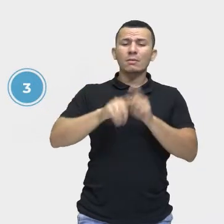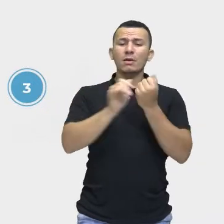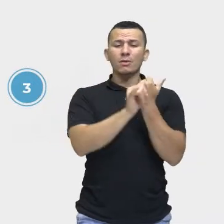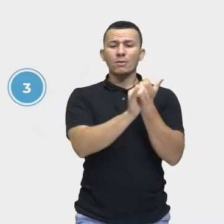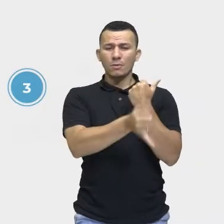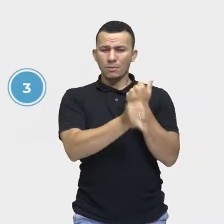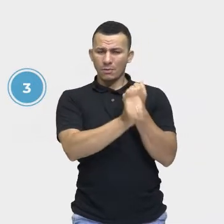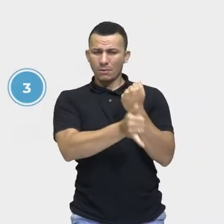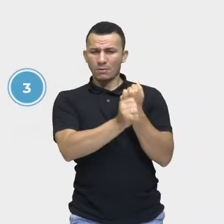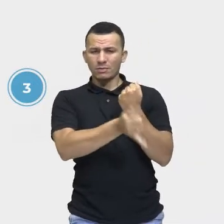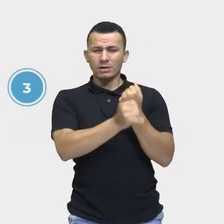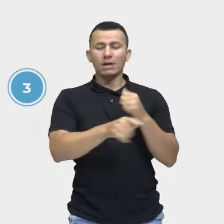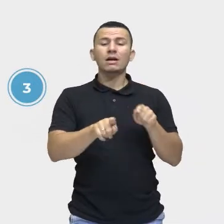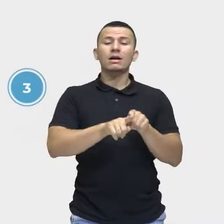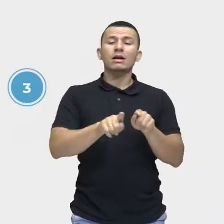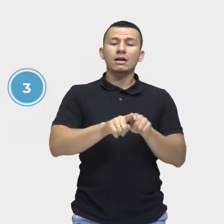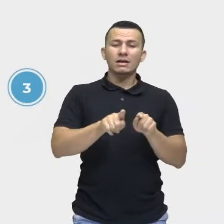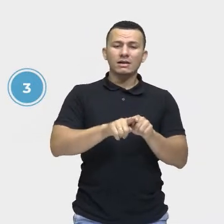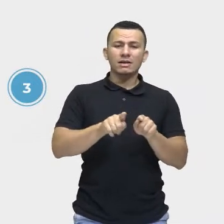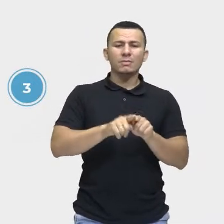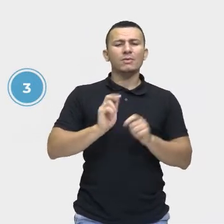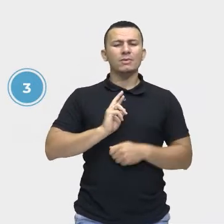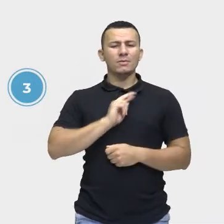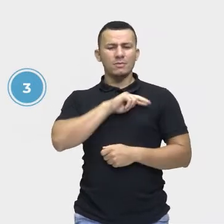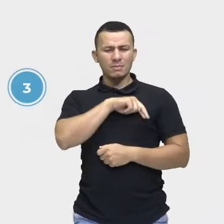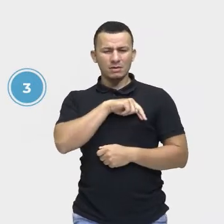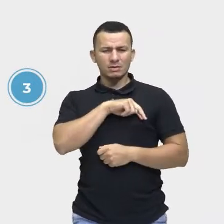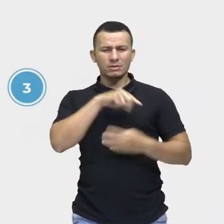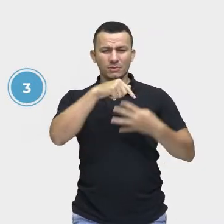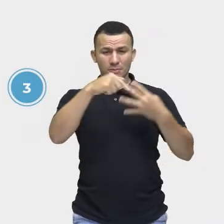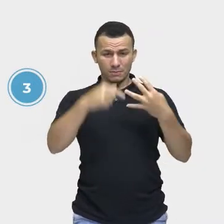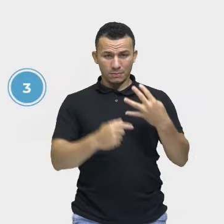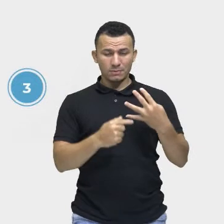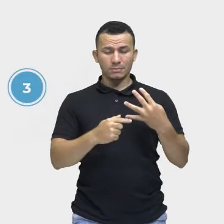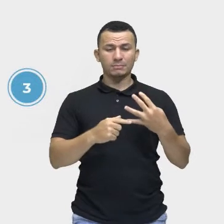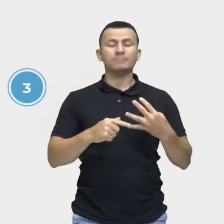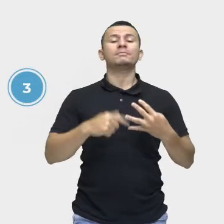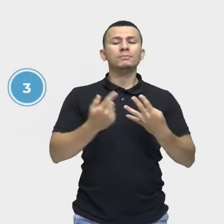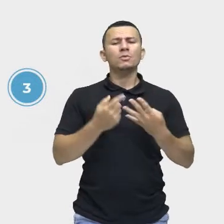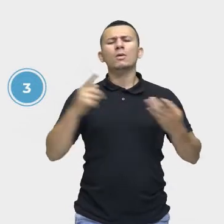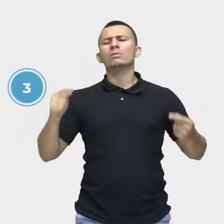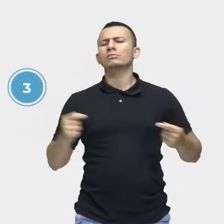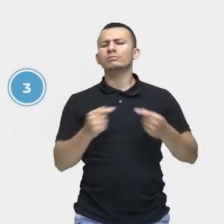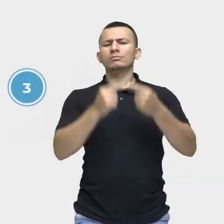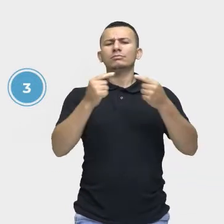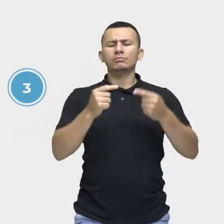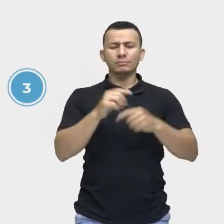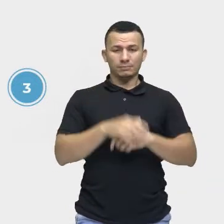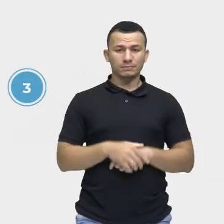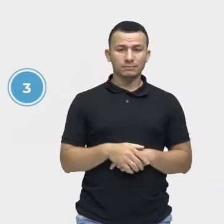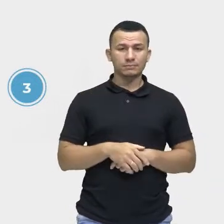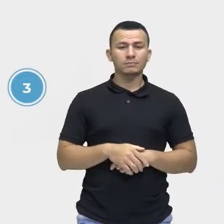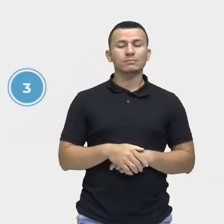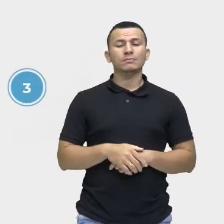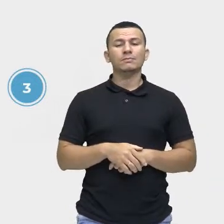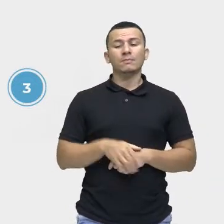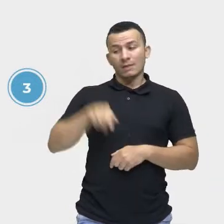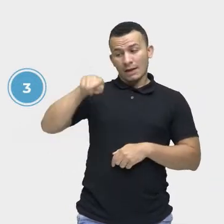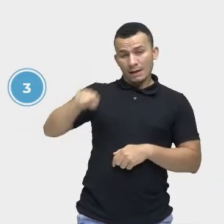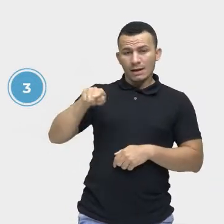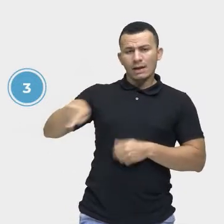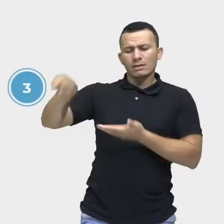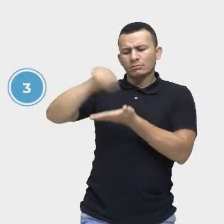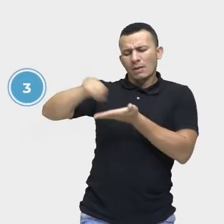textual crônica e o gênero textual romance. Então, o nosso enunciado diz o seguinte: a sua produção